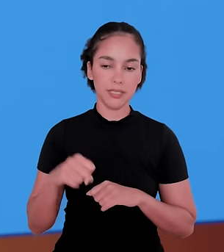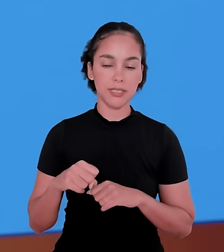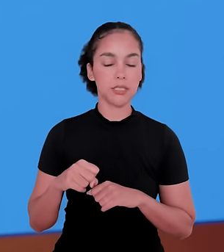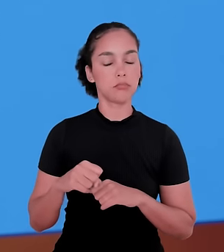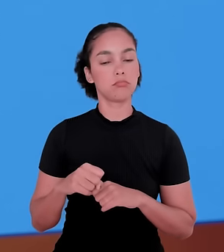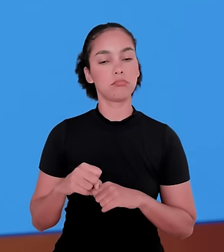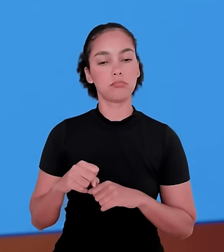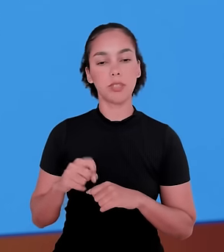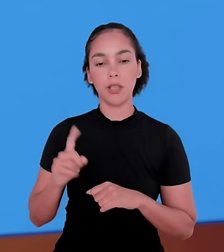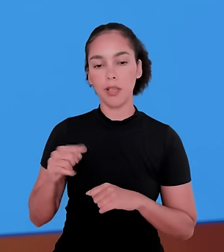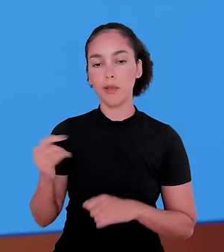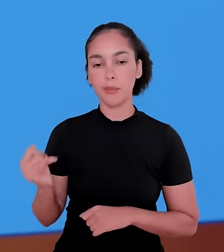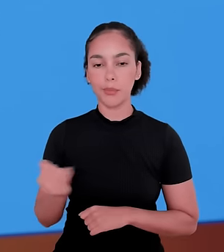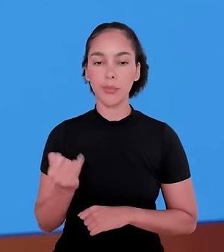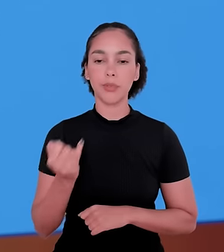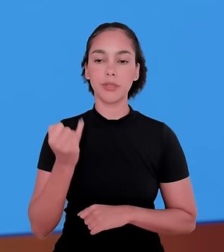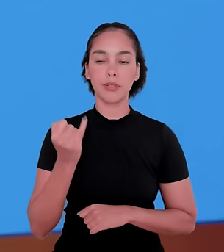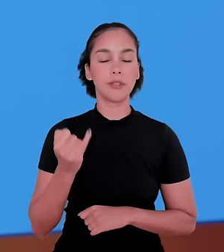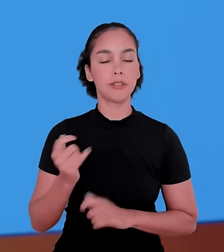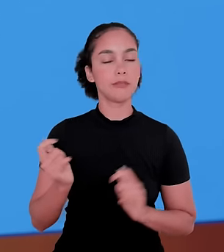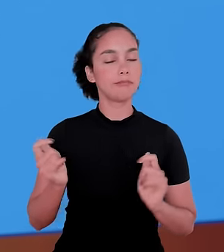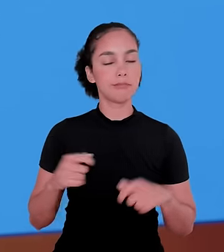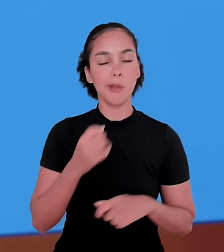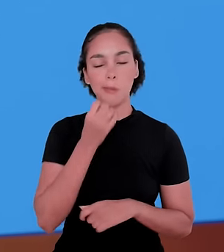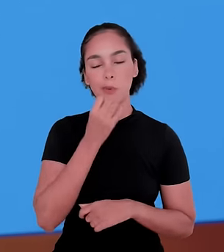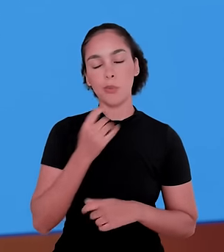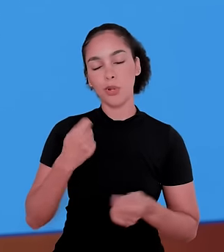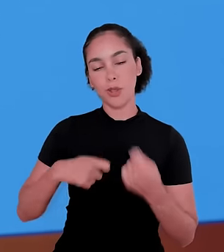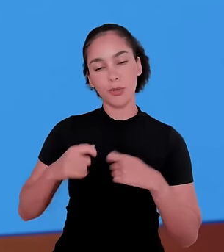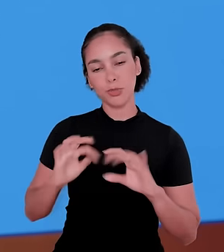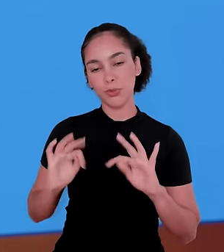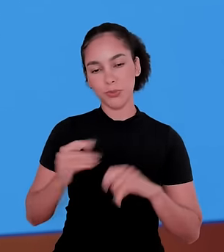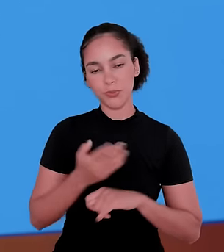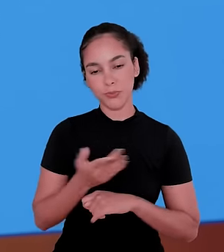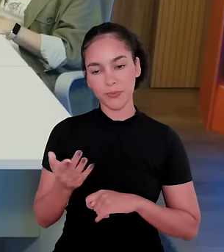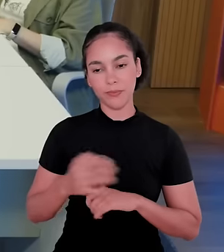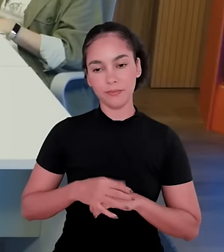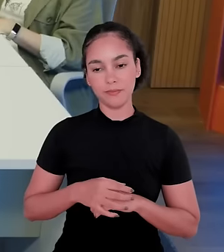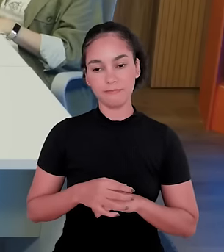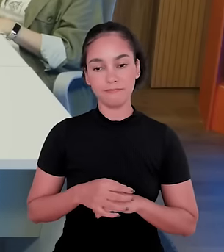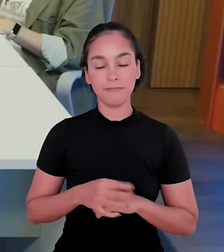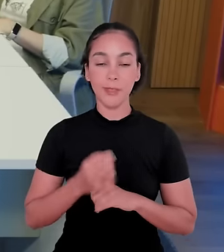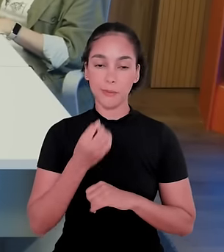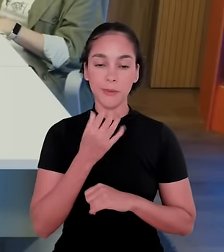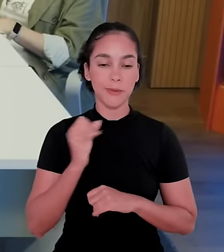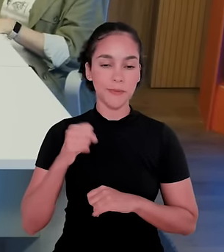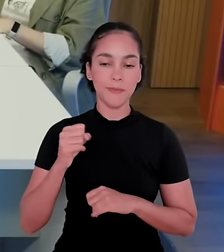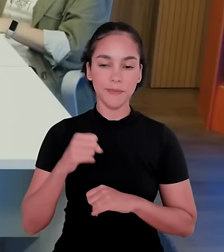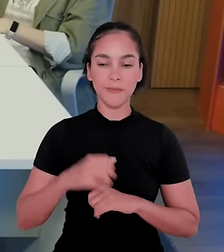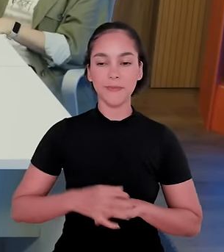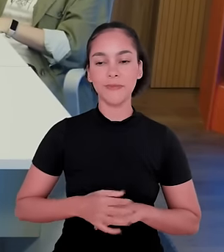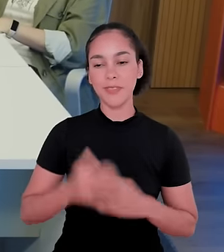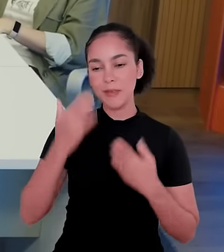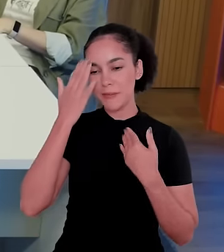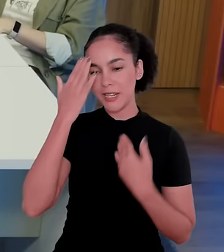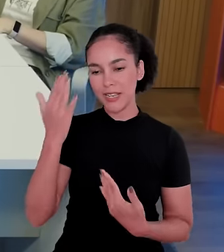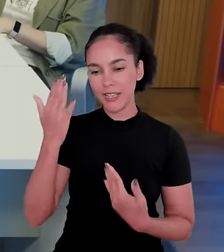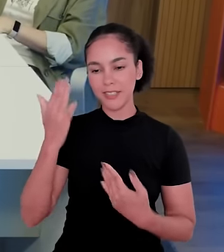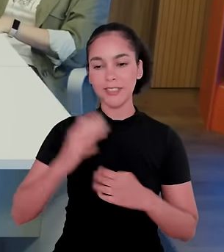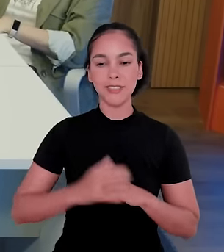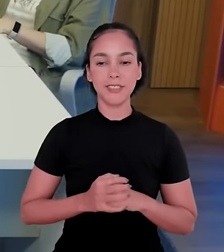factível é importante e vai ser bom pro negócio de todo mundo e dá para ser pra gente né isso aí obrigada